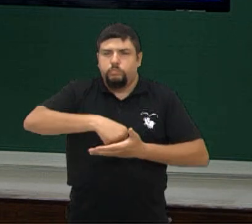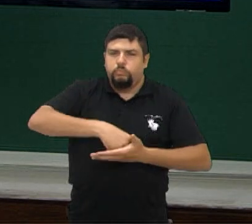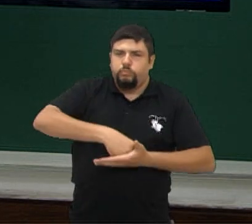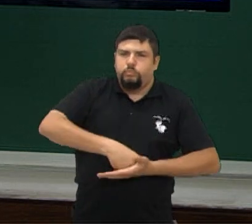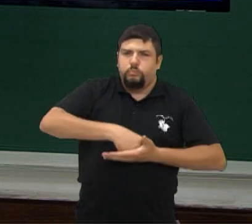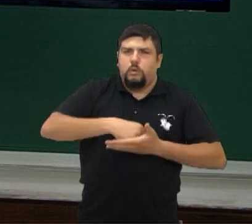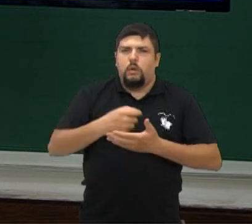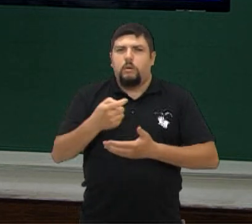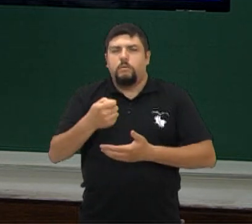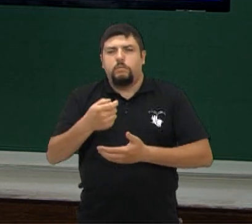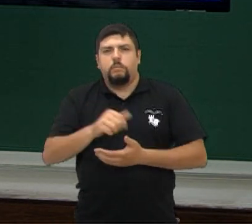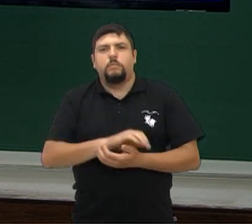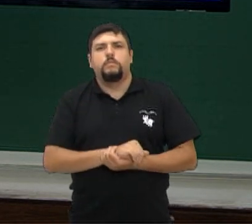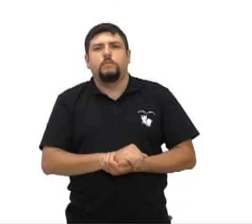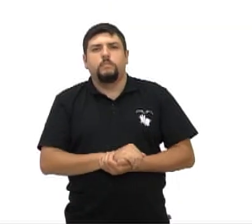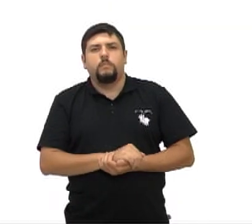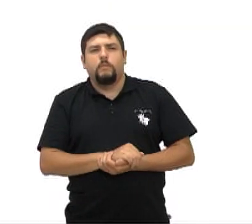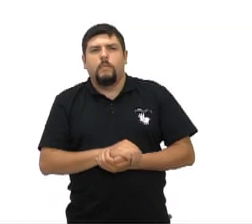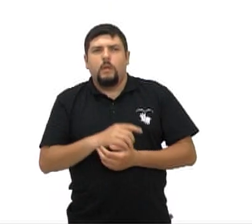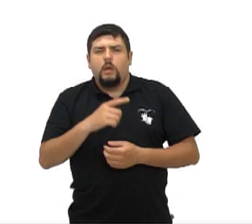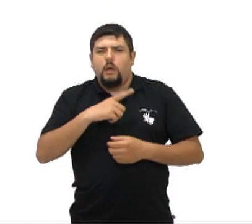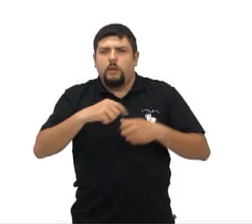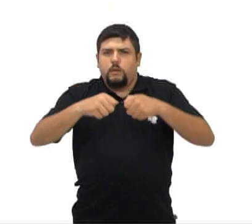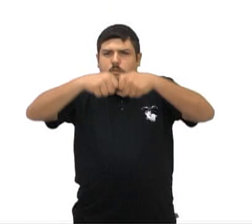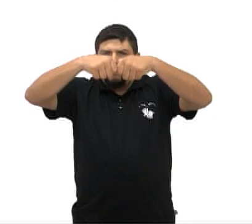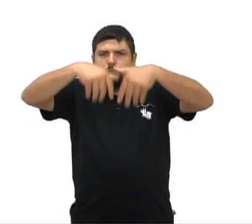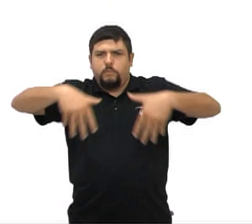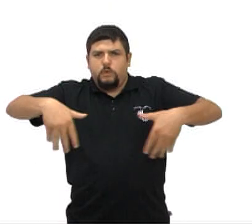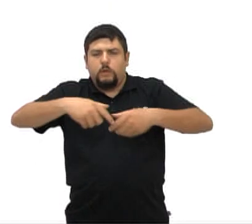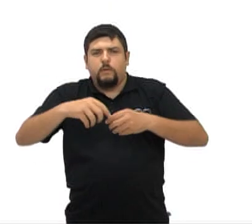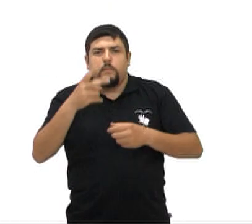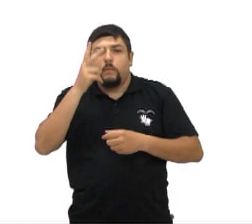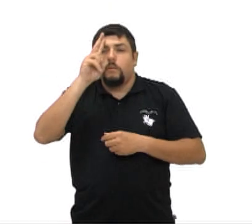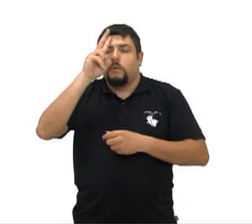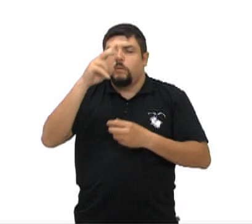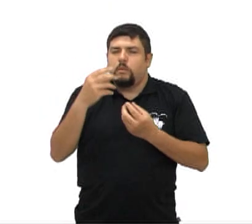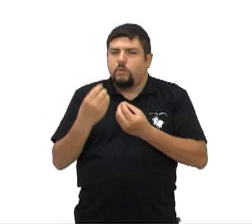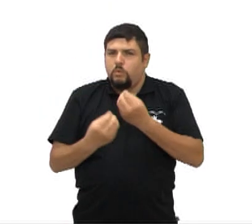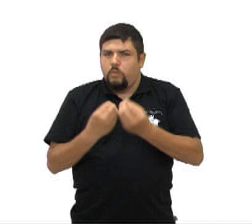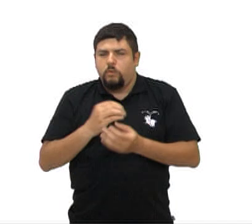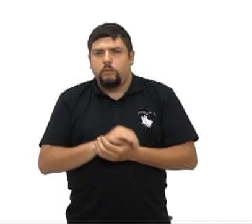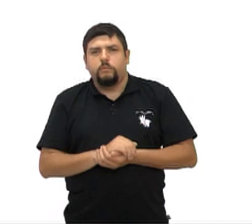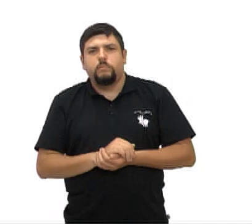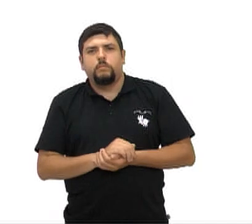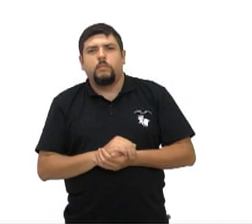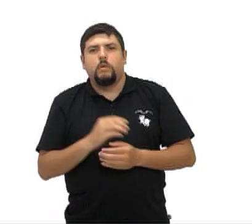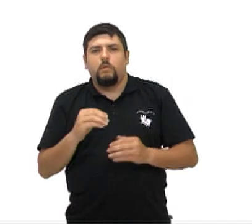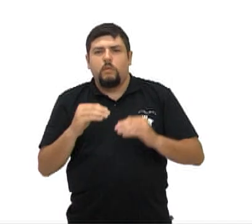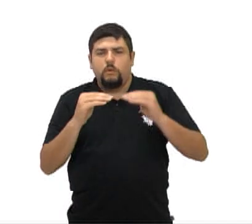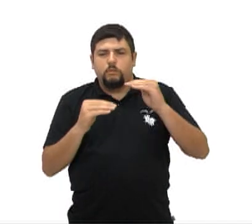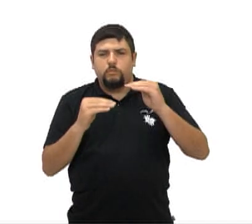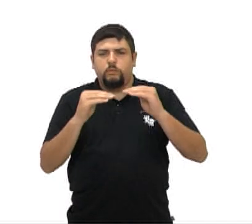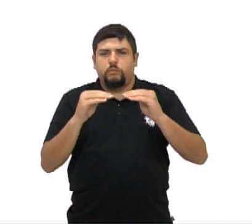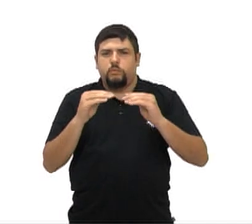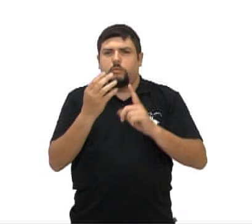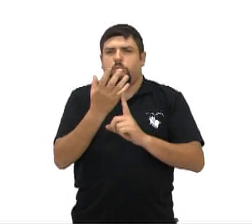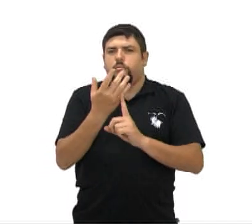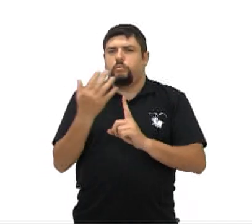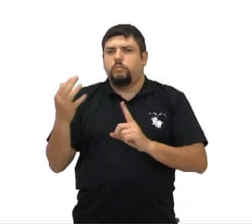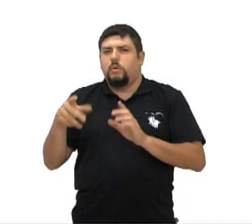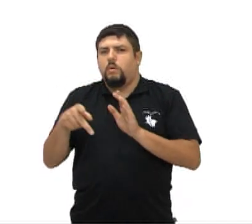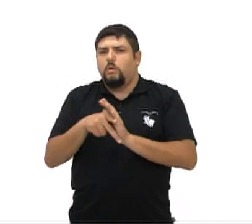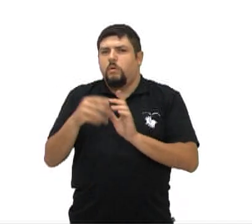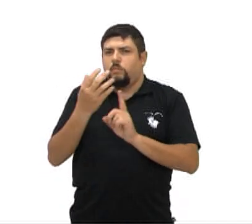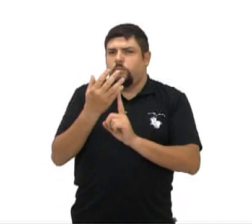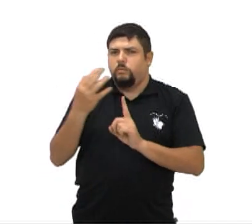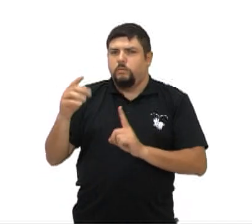gente tem um fluxograma aqui para ajudar a gente a lembrar como que isso funciona. Então, equilíbrio contendo gases, sempre lembre disso.